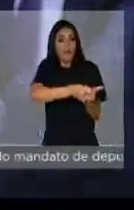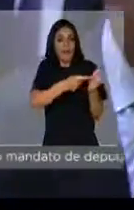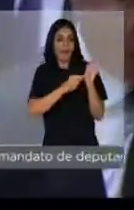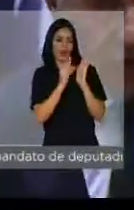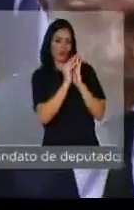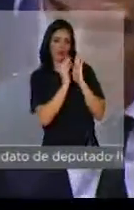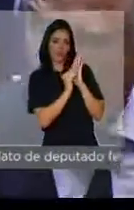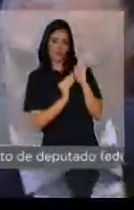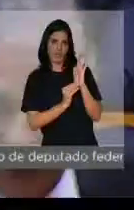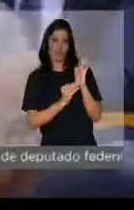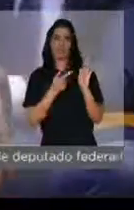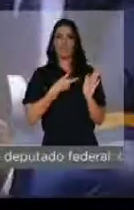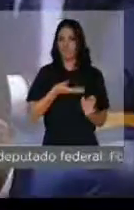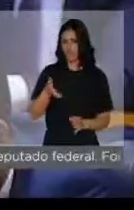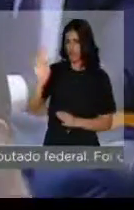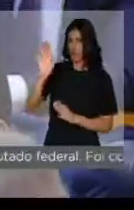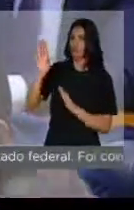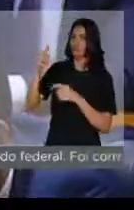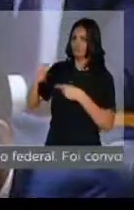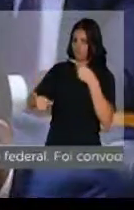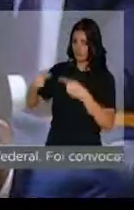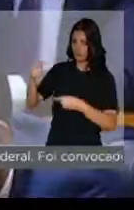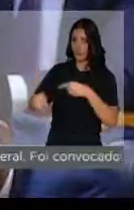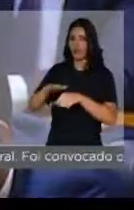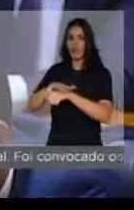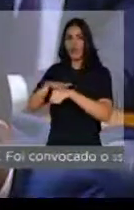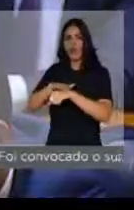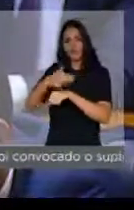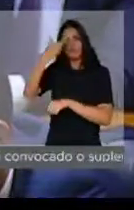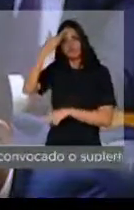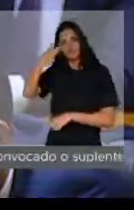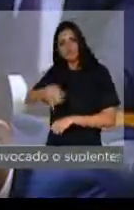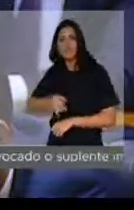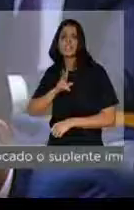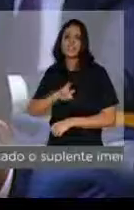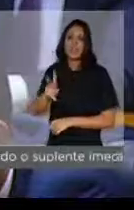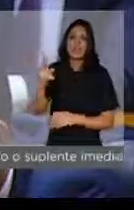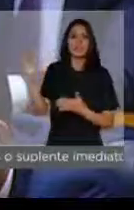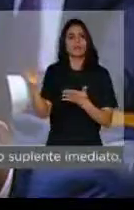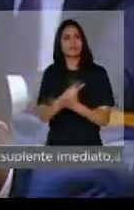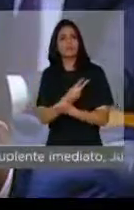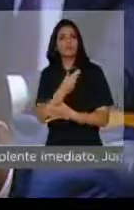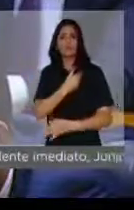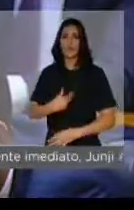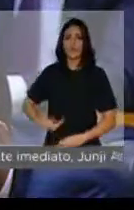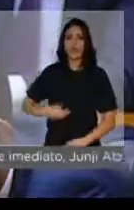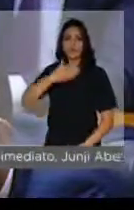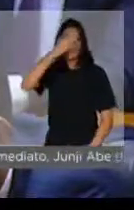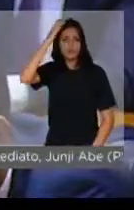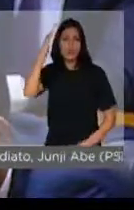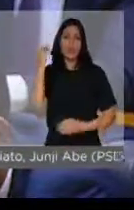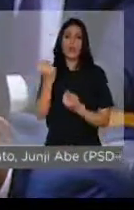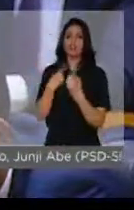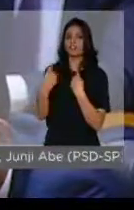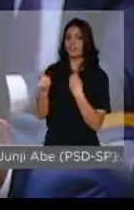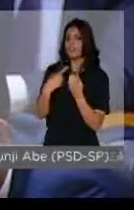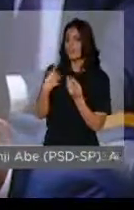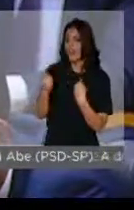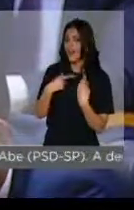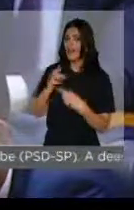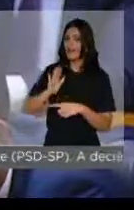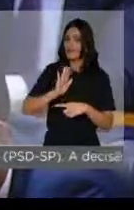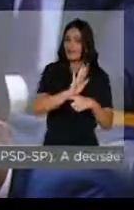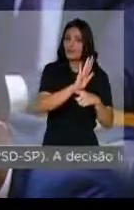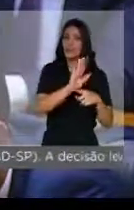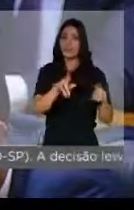Vou levar o pleito e vamos construir um entendimento, como sempre foi neste governo, que é o governo do diálogo, de